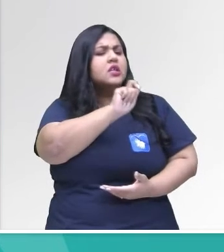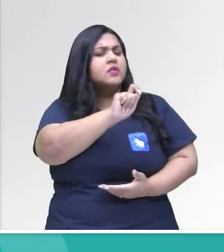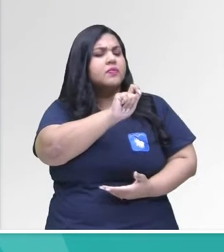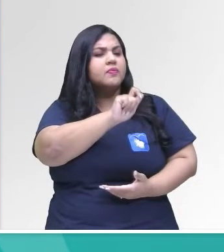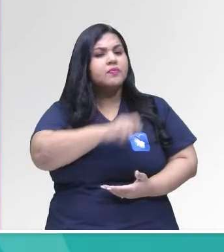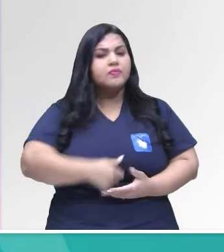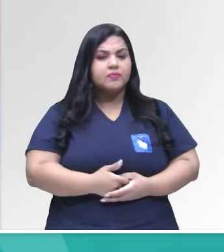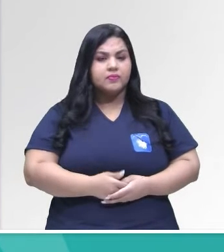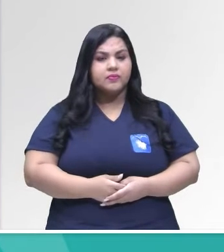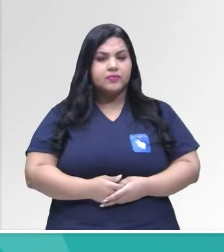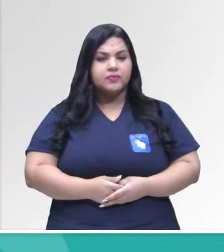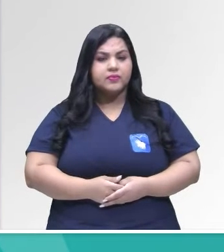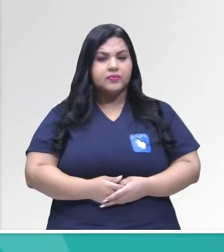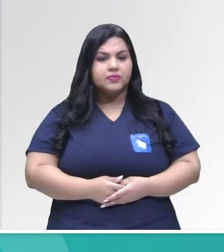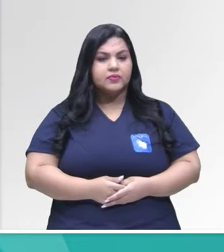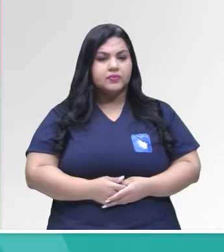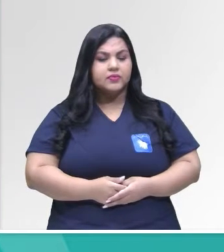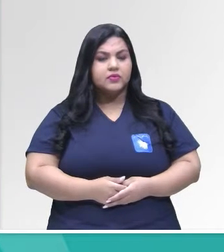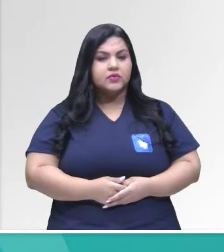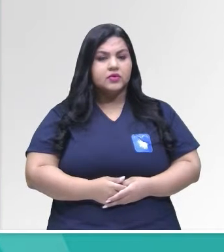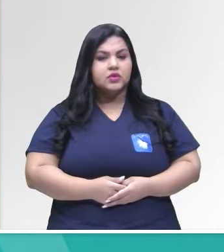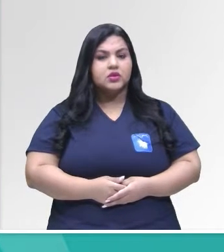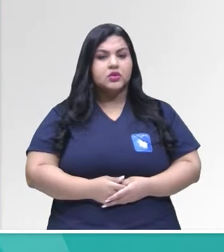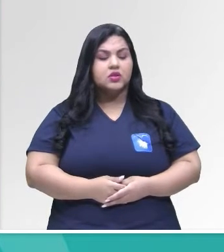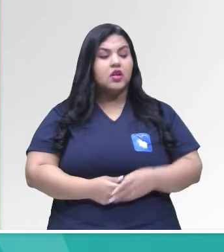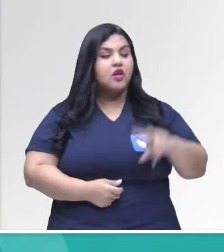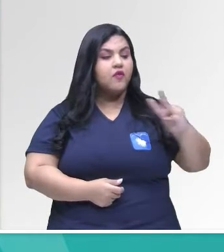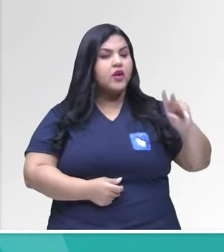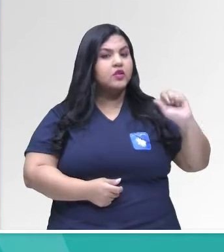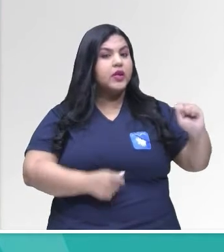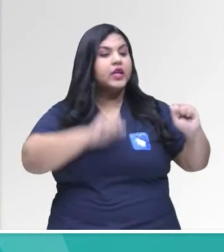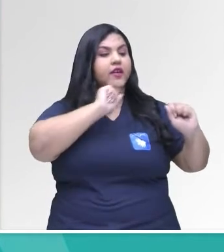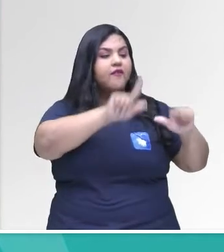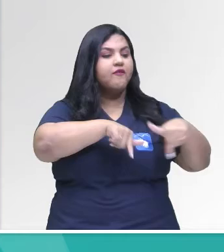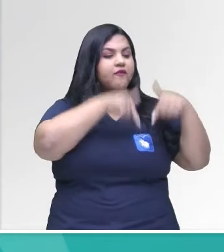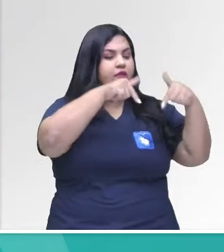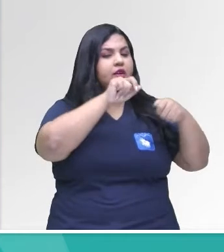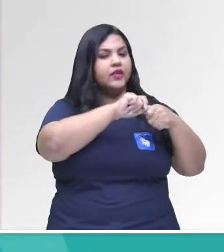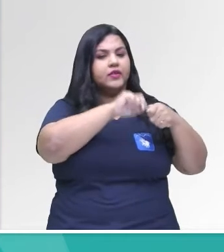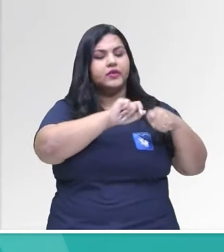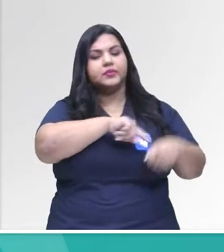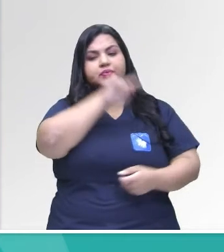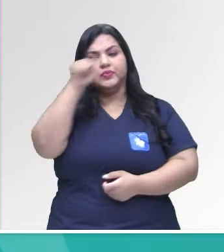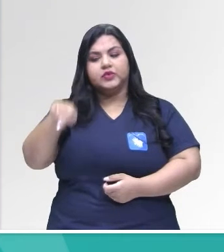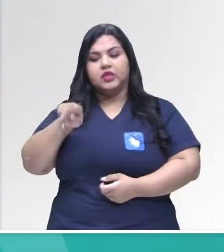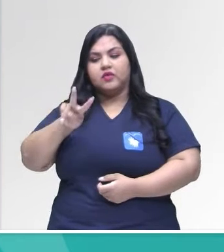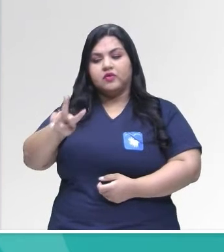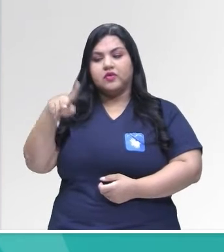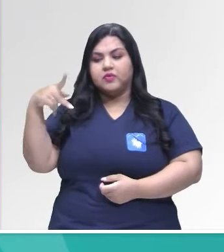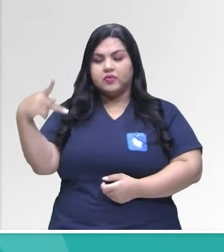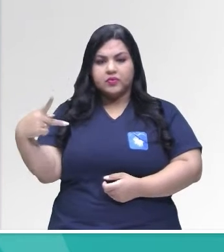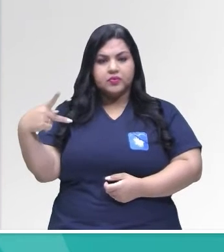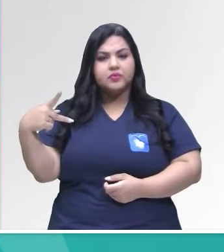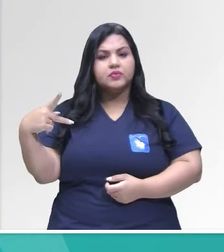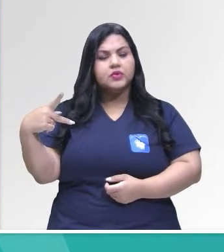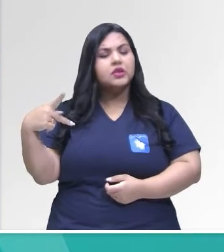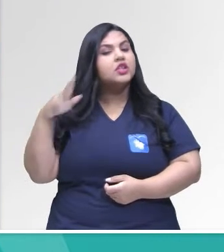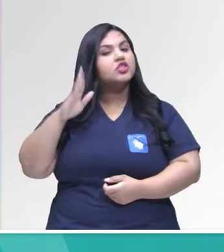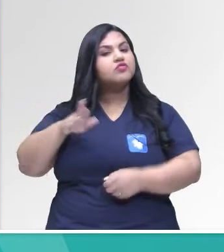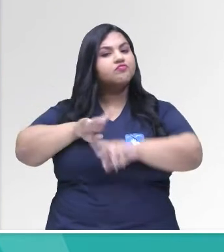livros? Então, na voz ativa, o que é importante é quem pratica a ação. Na voz passiva já